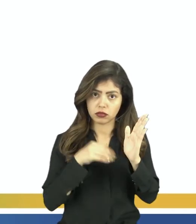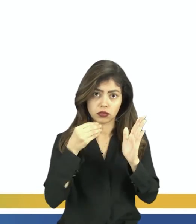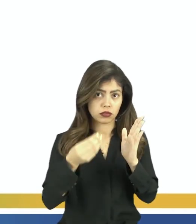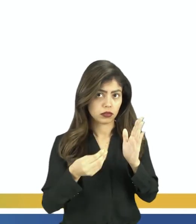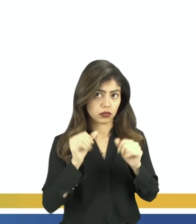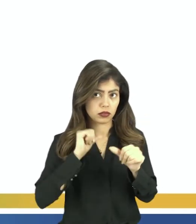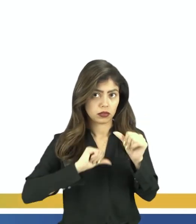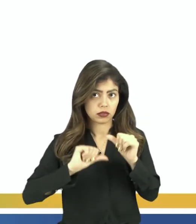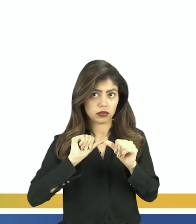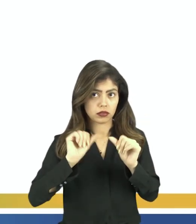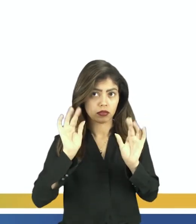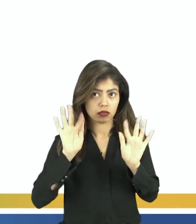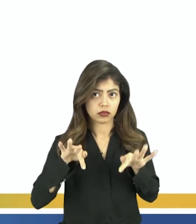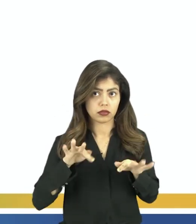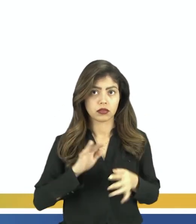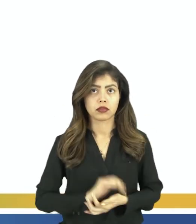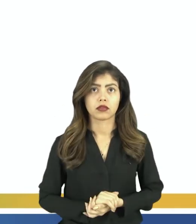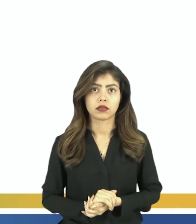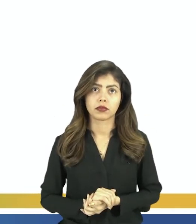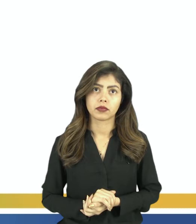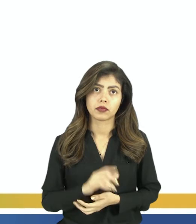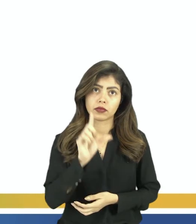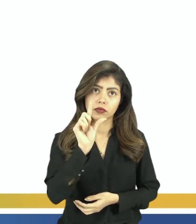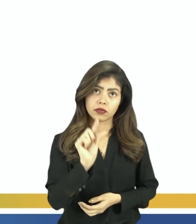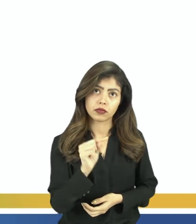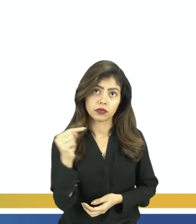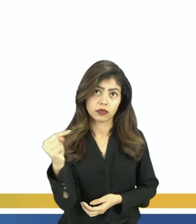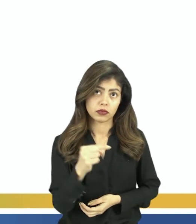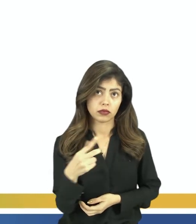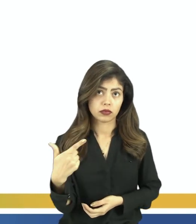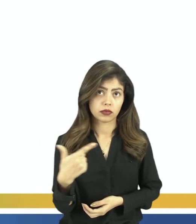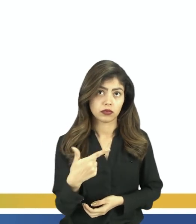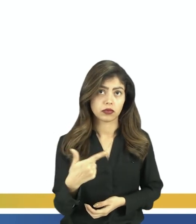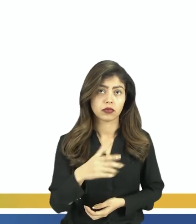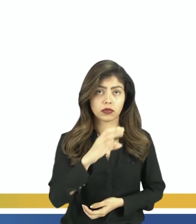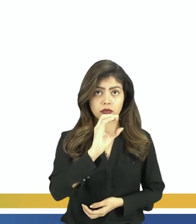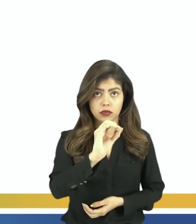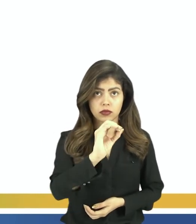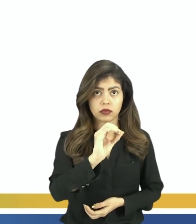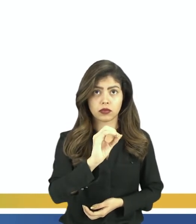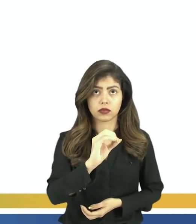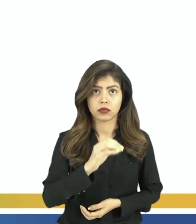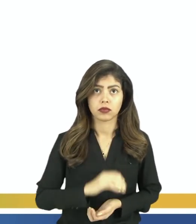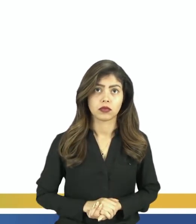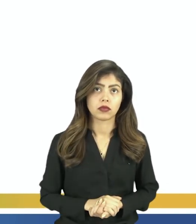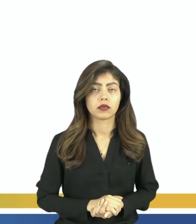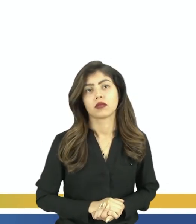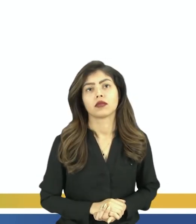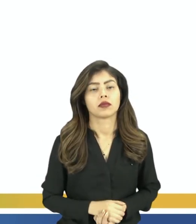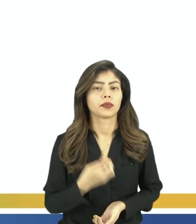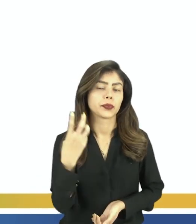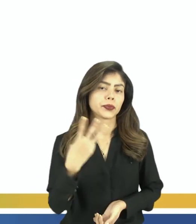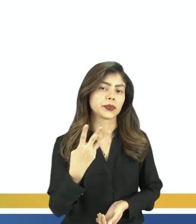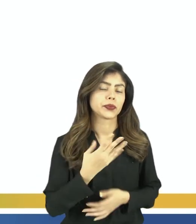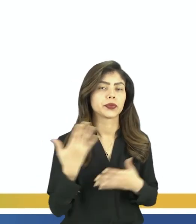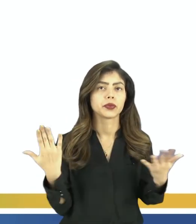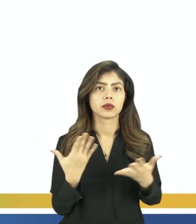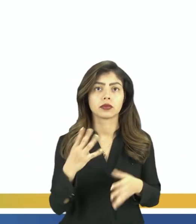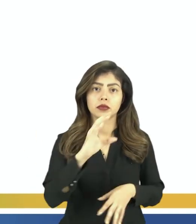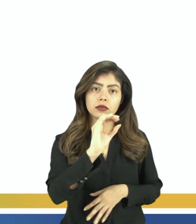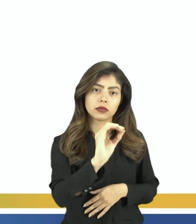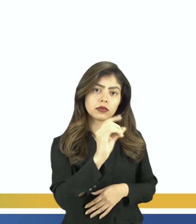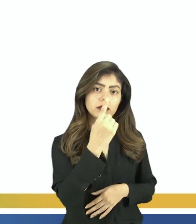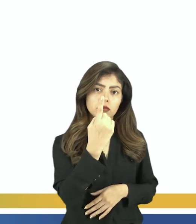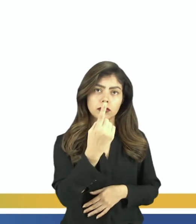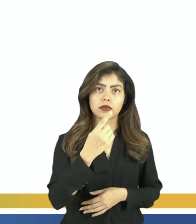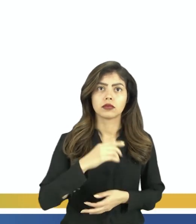muda a terminação. E se a gente diminuir 2 oxigênios, como tem aqui, ó, antes o ácido padrão tinha 3, agora